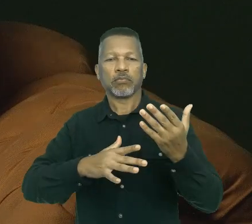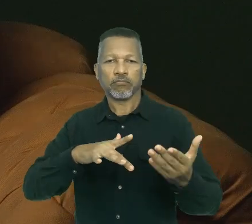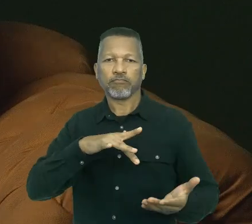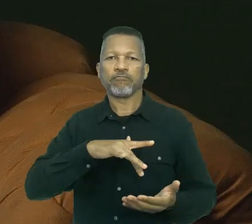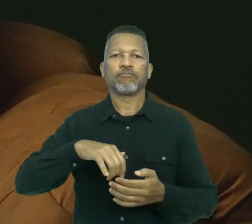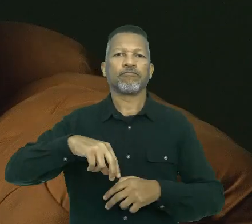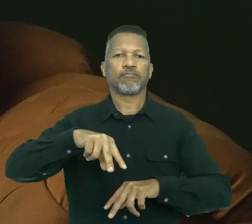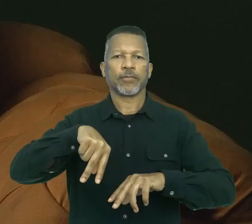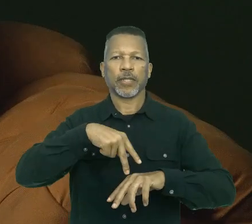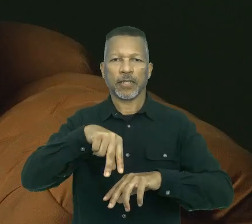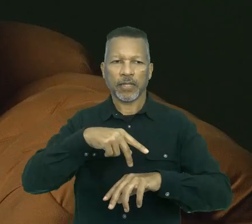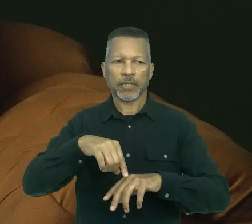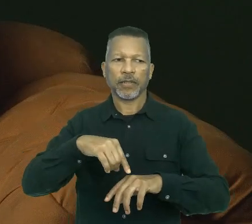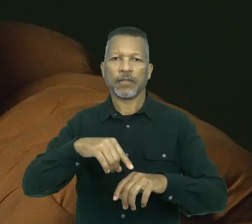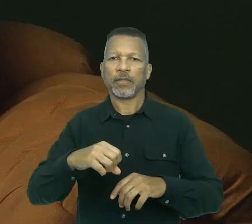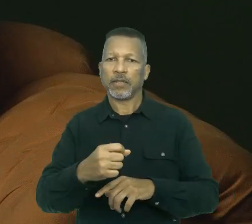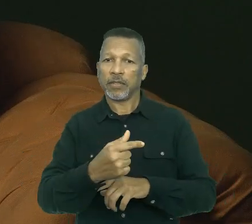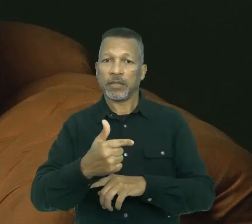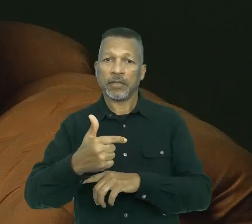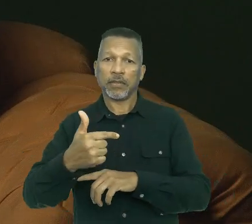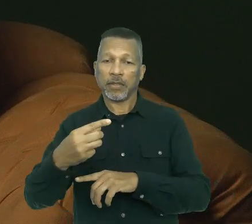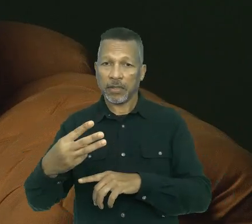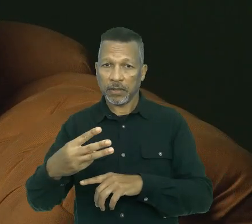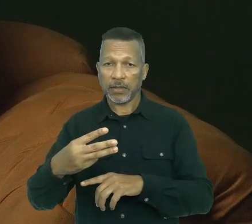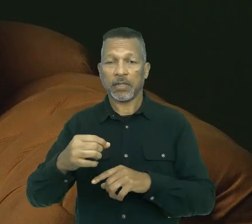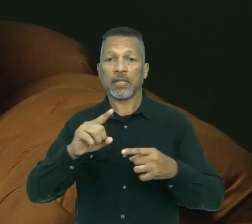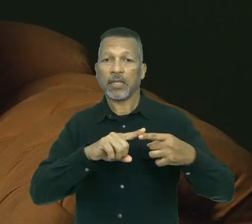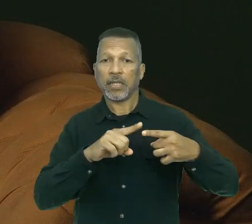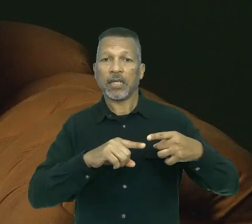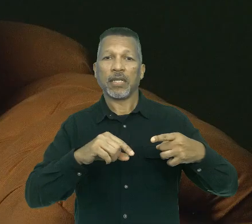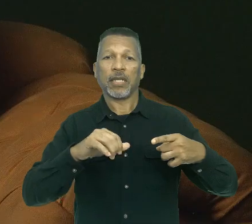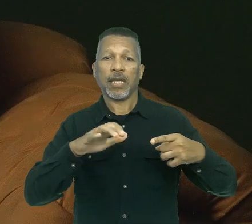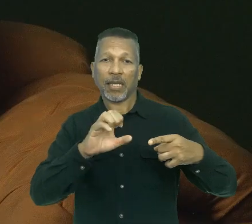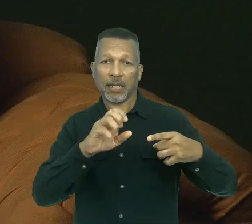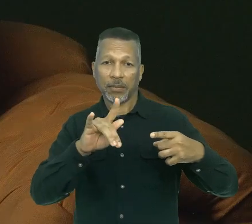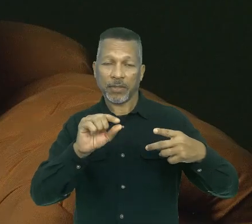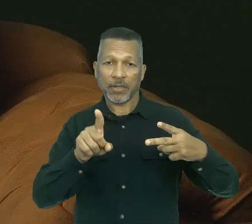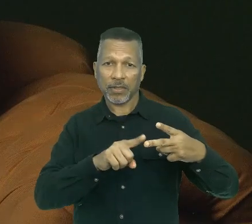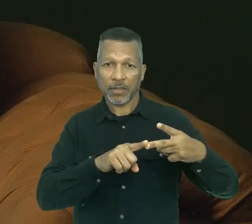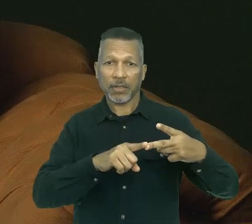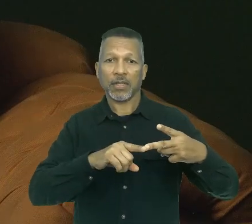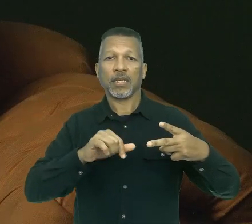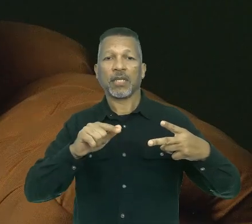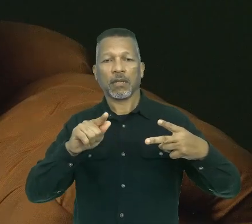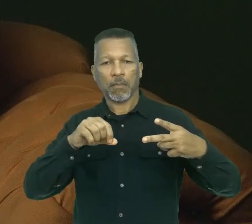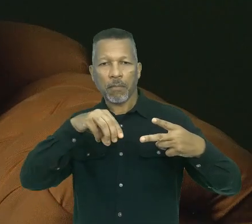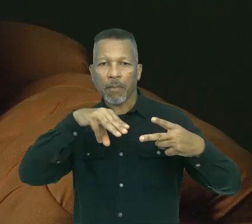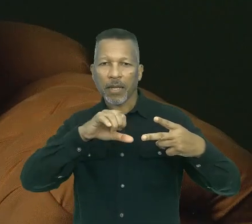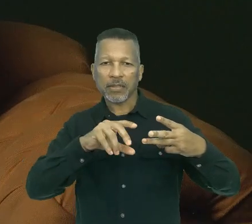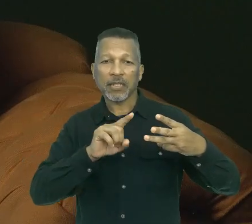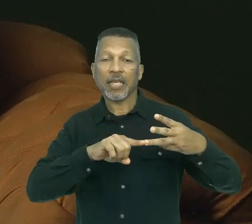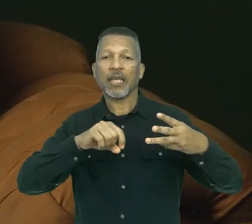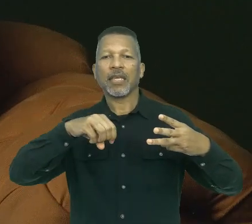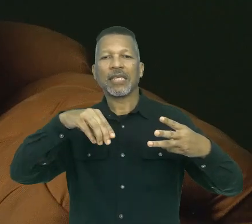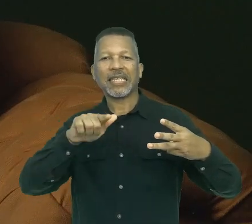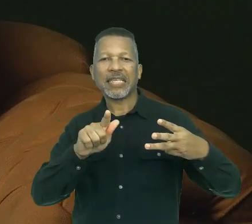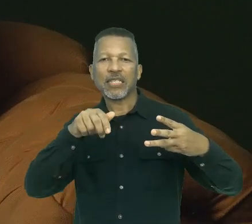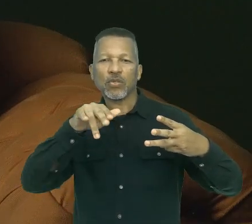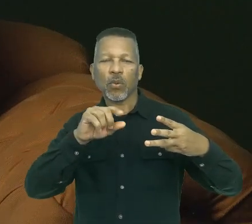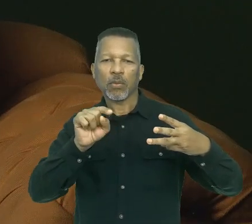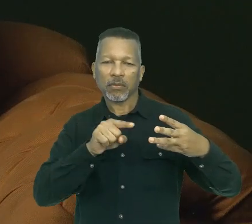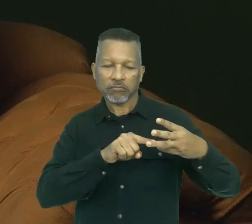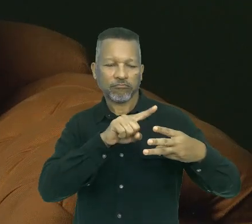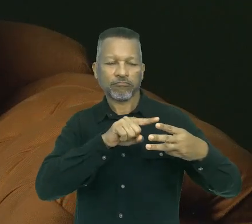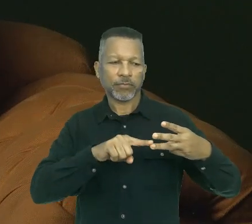onde a gente fez 3 espetáculos, que foi Eclipse, Máscaras e Kizomba. Esses espetáculos fizeram